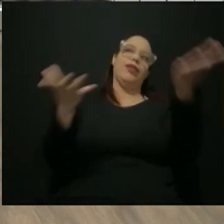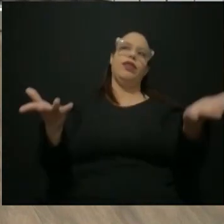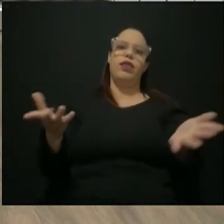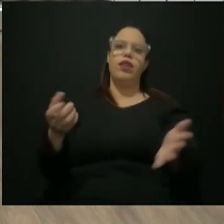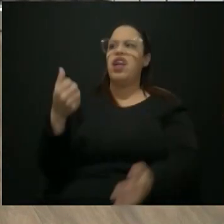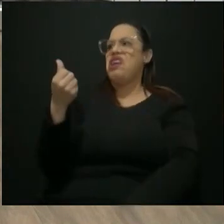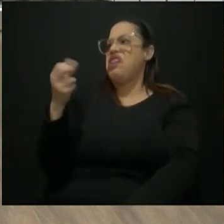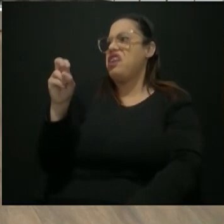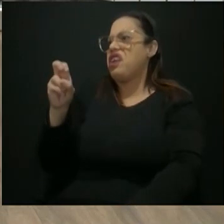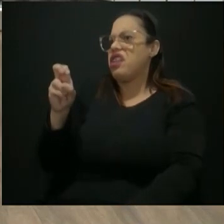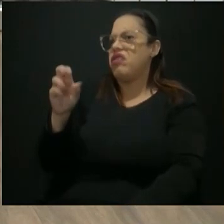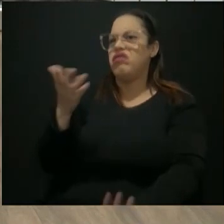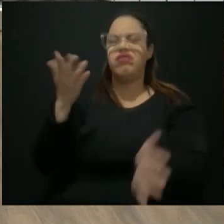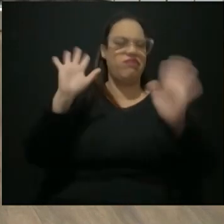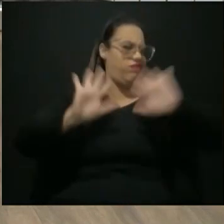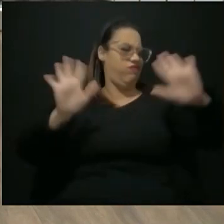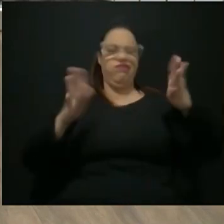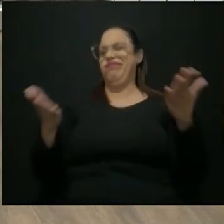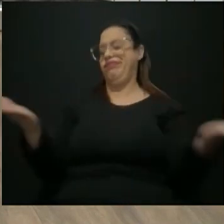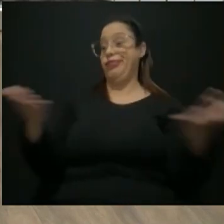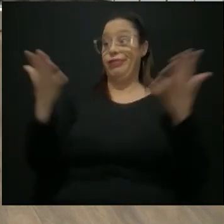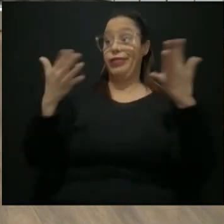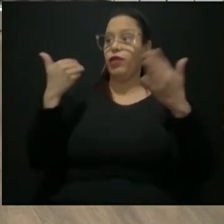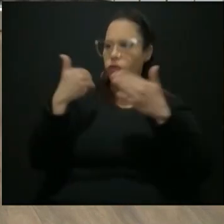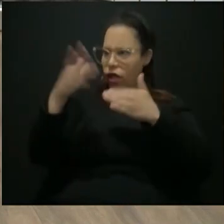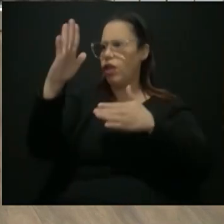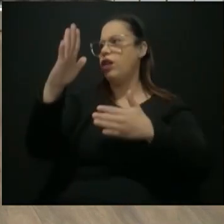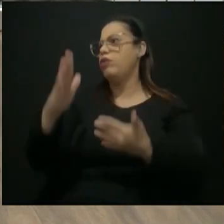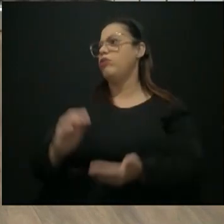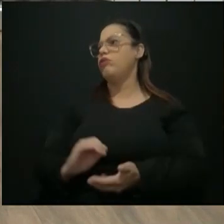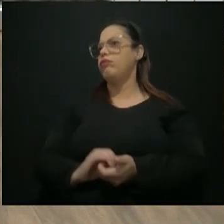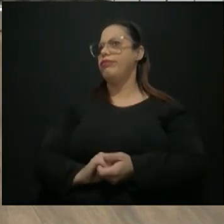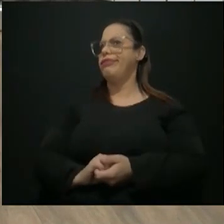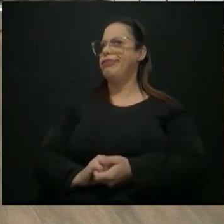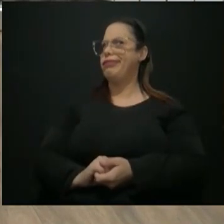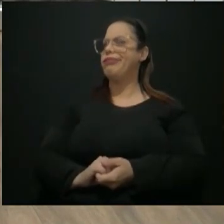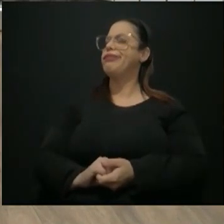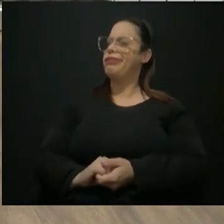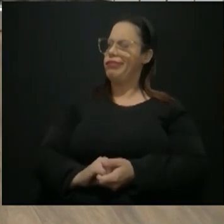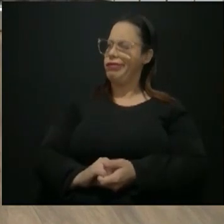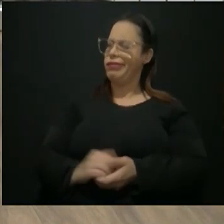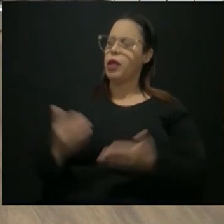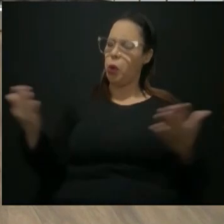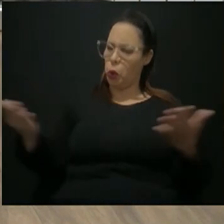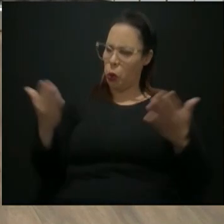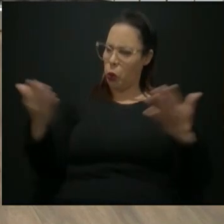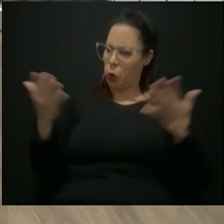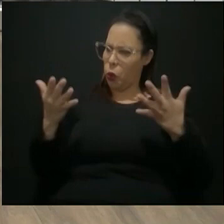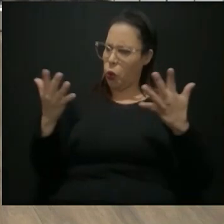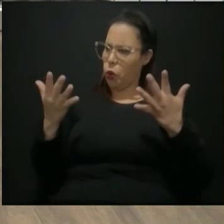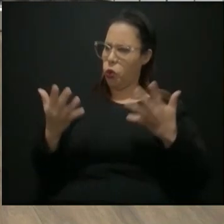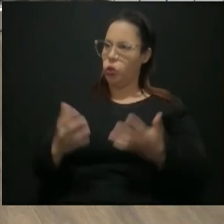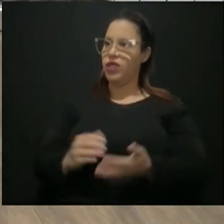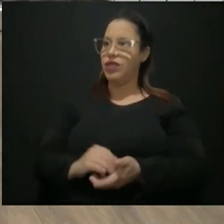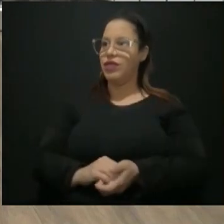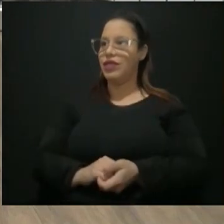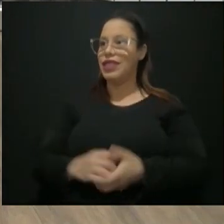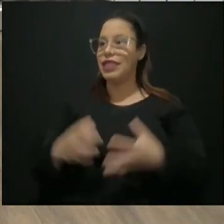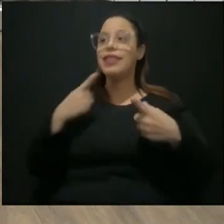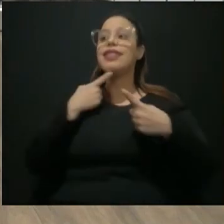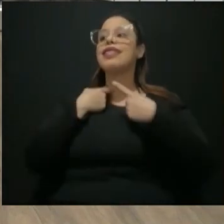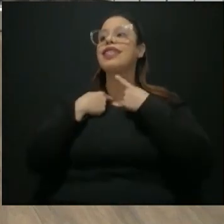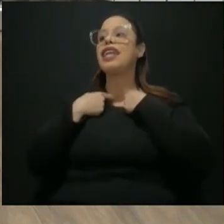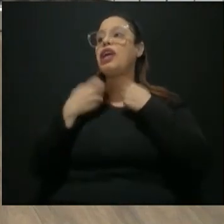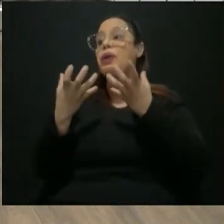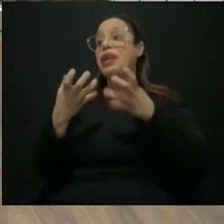estou com energia. Muito e vamos lá. Então, acho que essa é uma grande lição, né? Manter esse espírito platônico de desejar o que não se tem. O